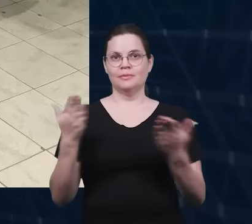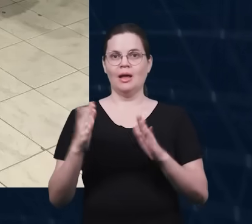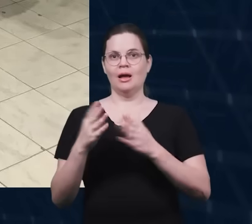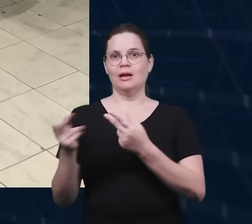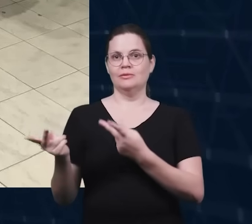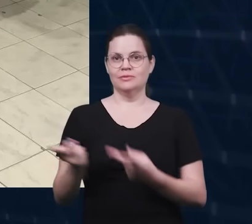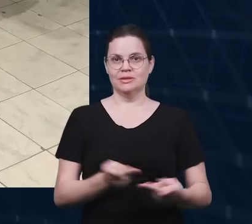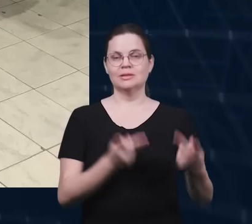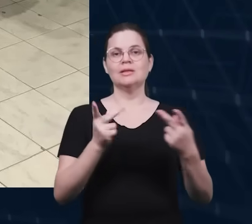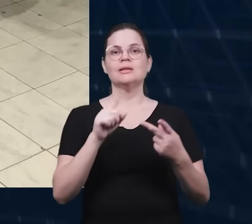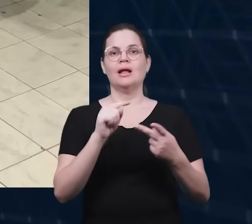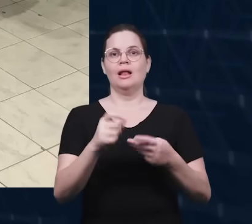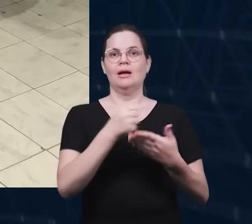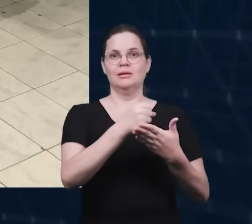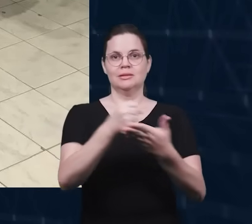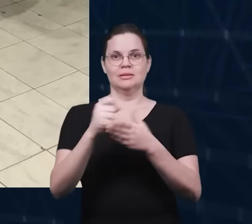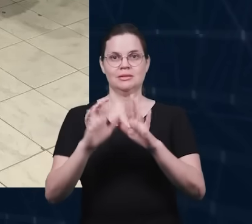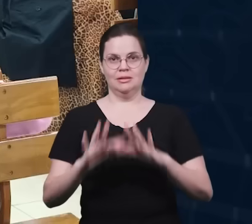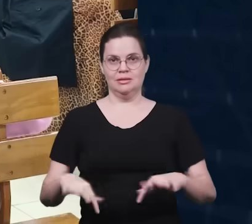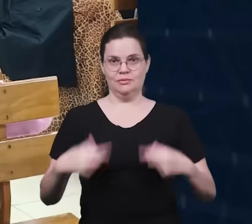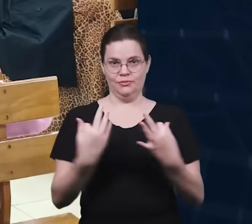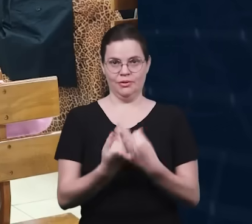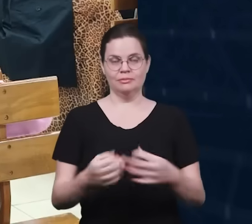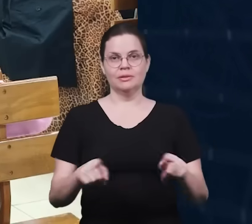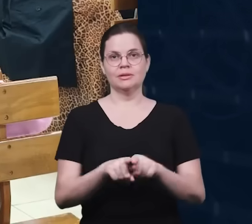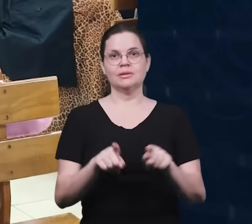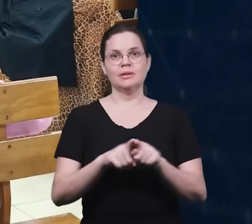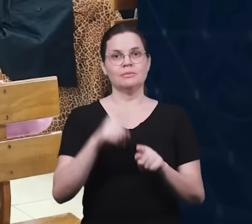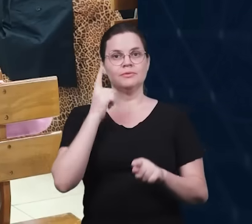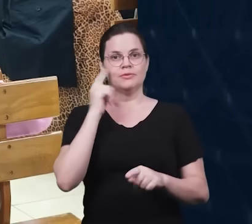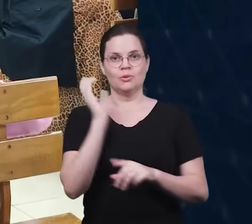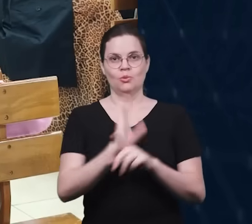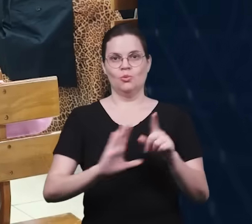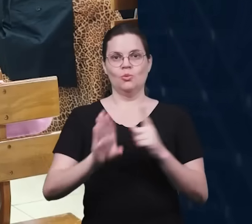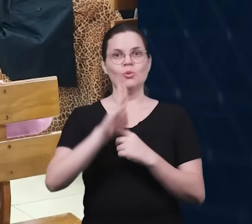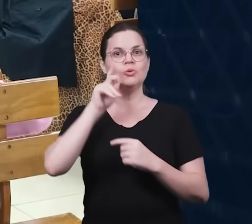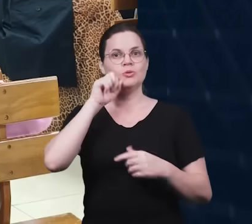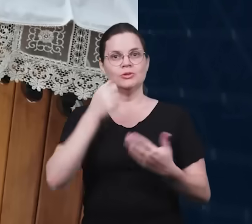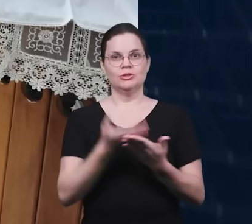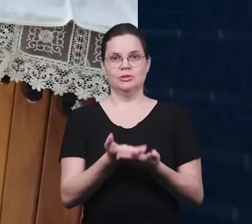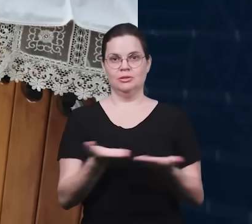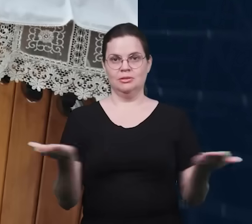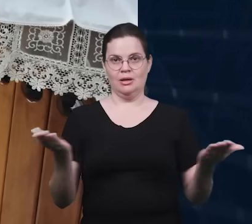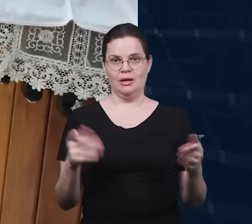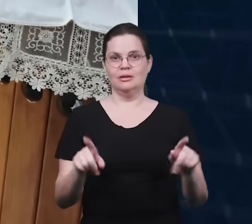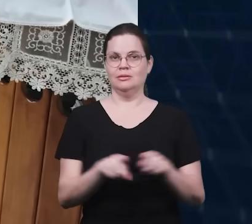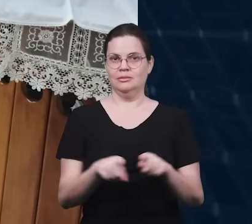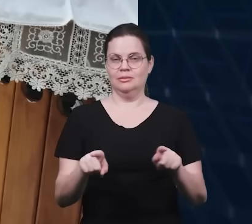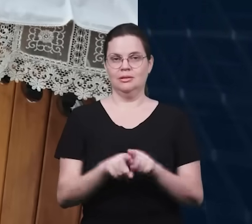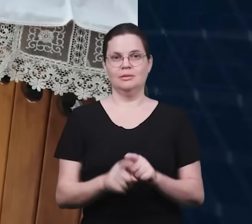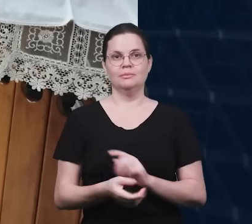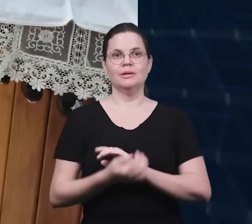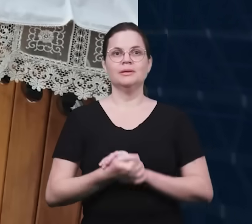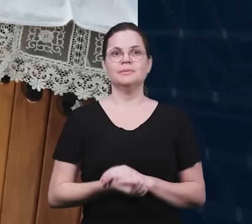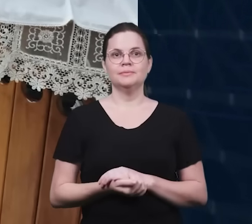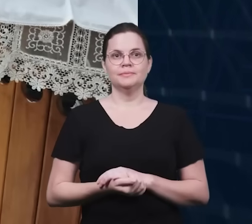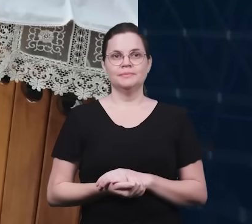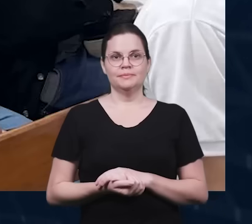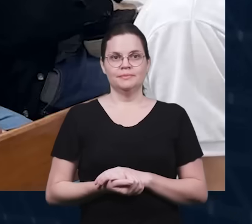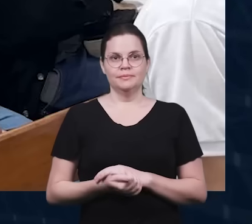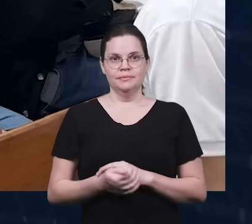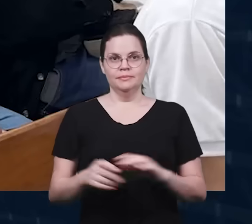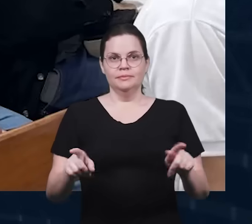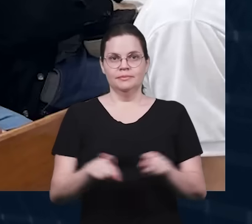famílias na igreja do bairro do Campo. Foto de uma ceia com as famílias na ICM Nova Brasília, na cidade de